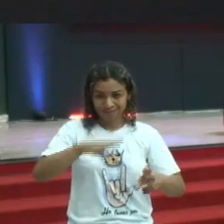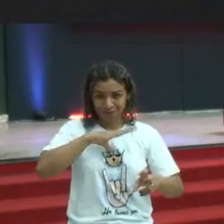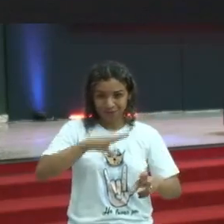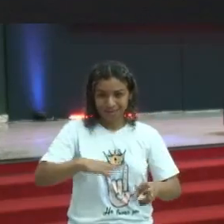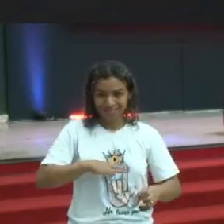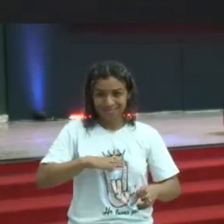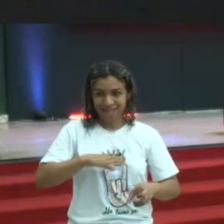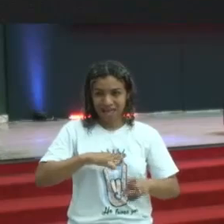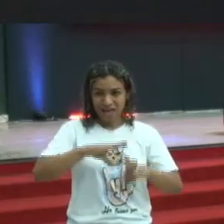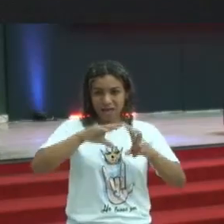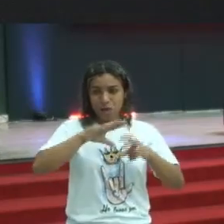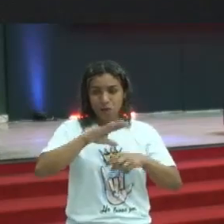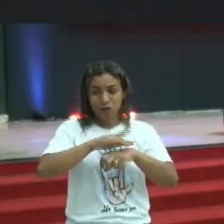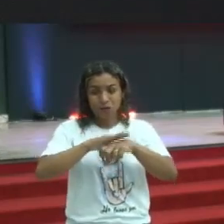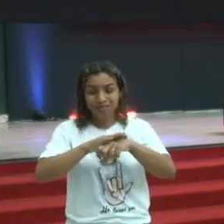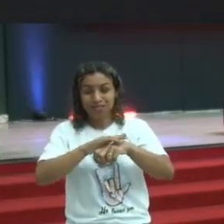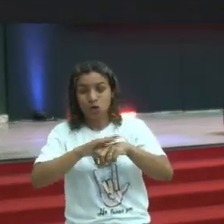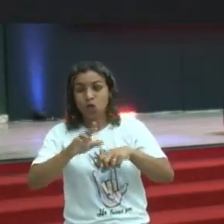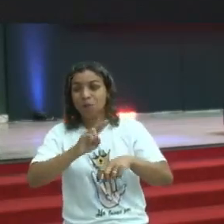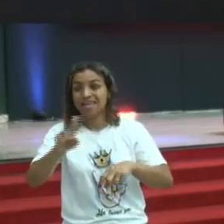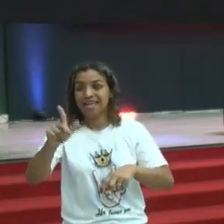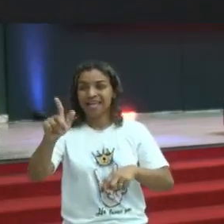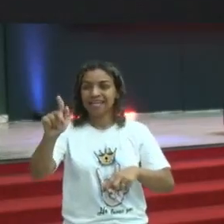Sabe o que é a síndrome de Gabriela?